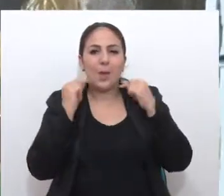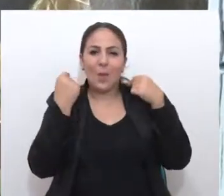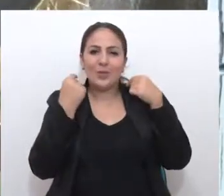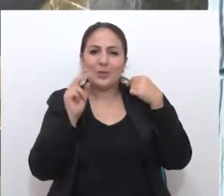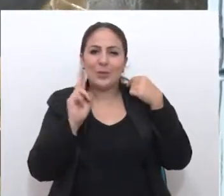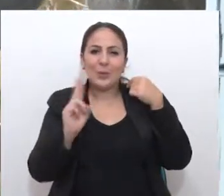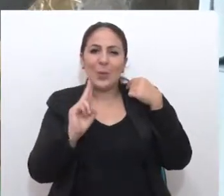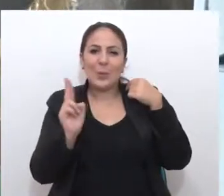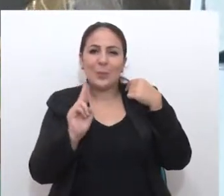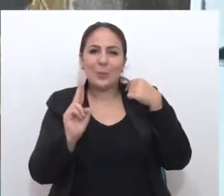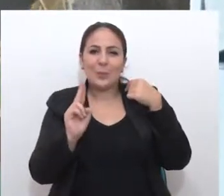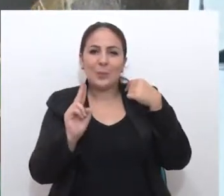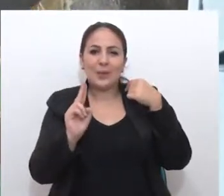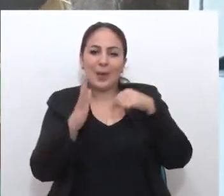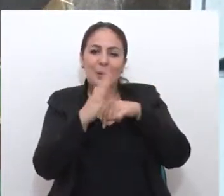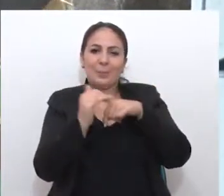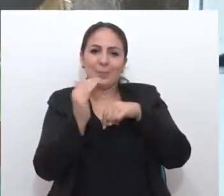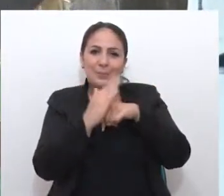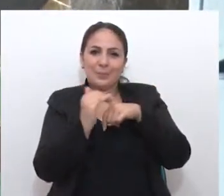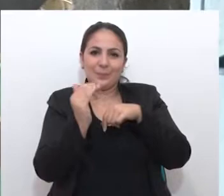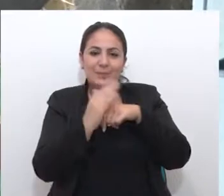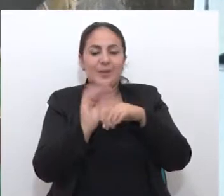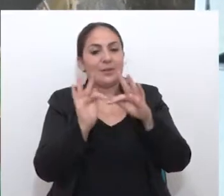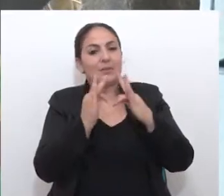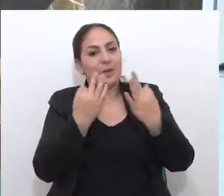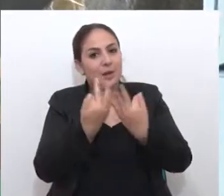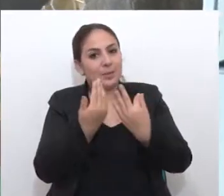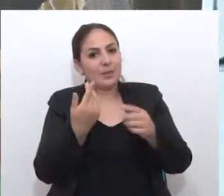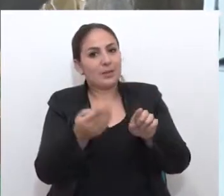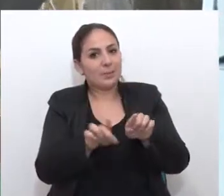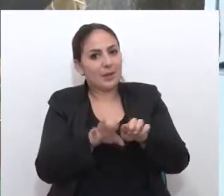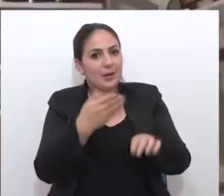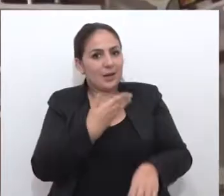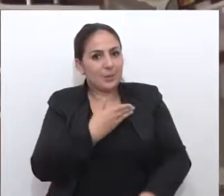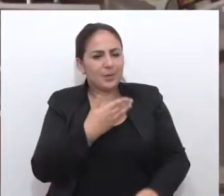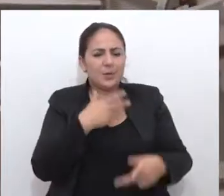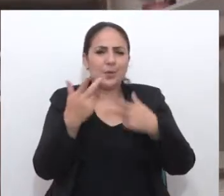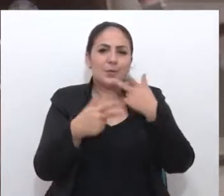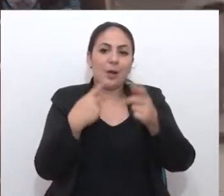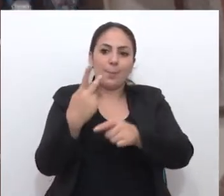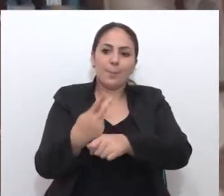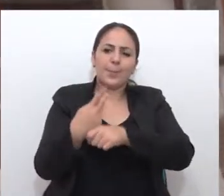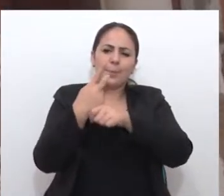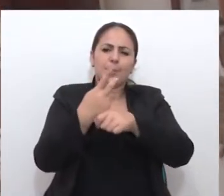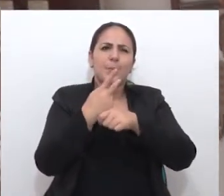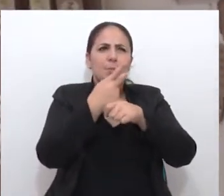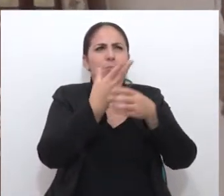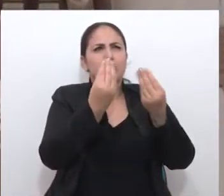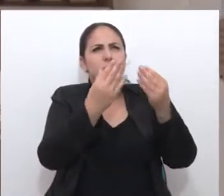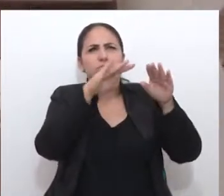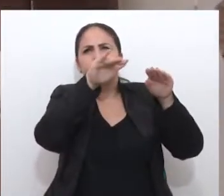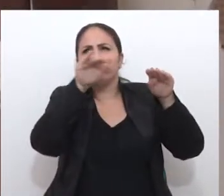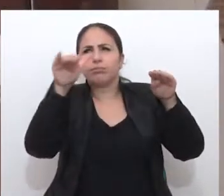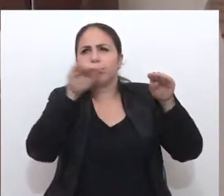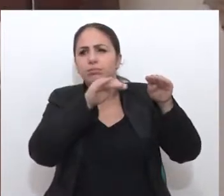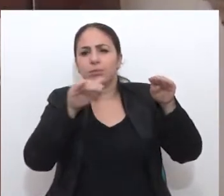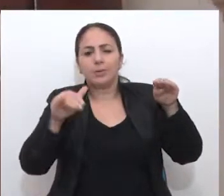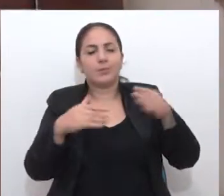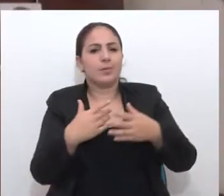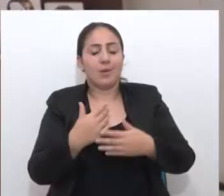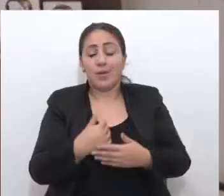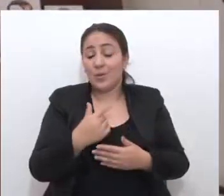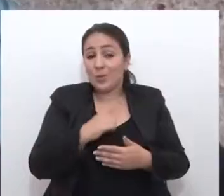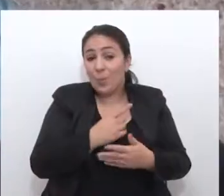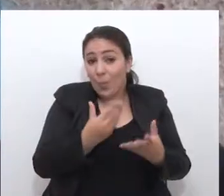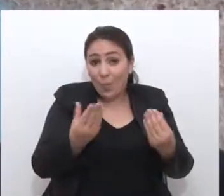bigode, como é chamado carinhosamente pela família e amigos, fala dos troféus que colecionava. Tem